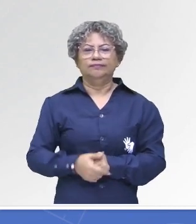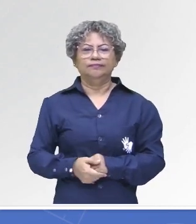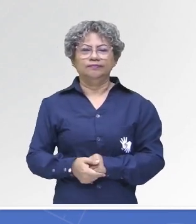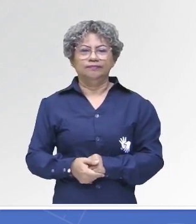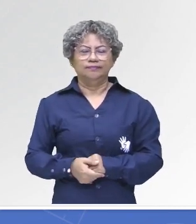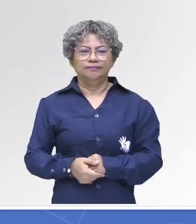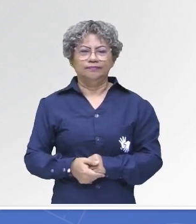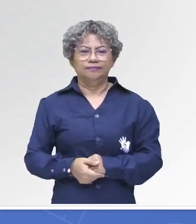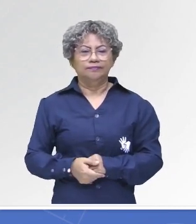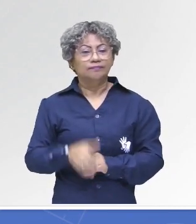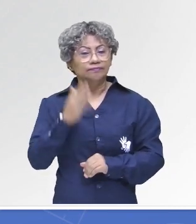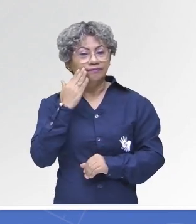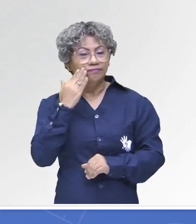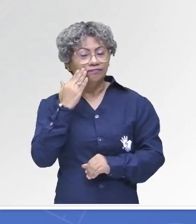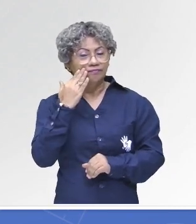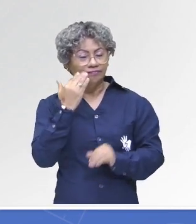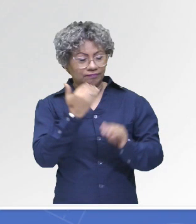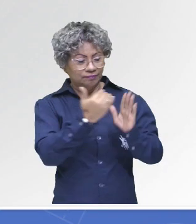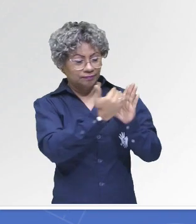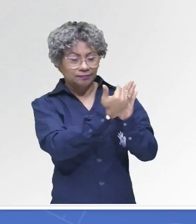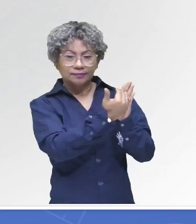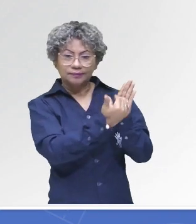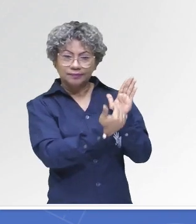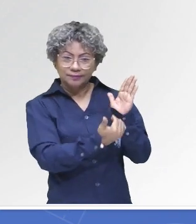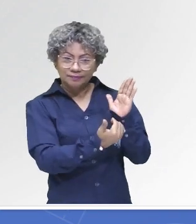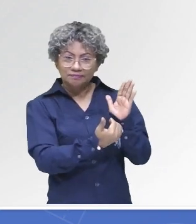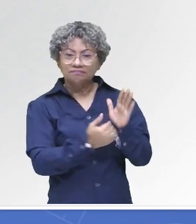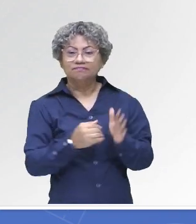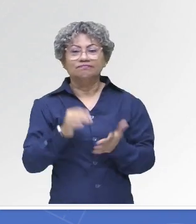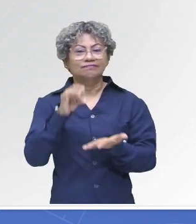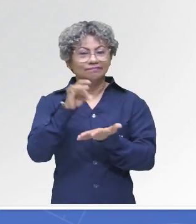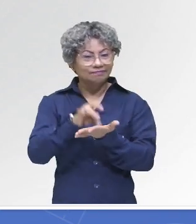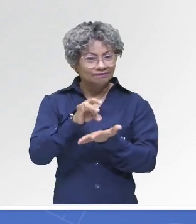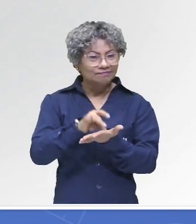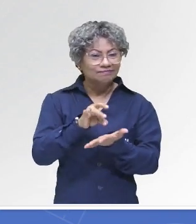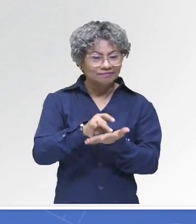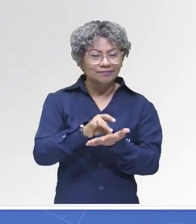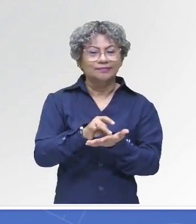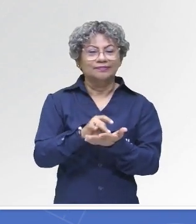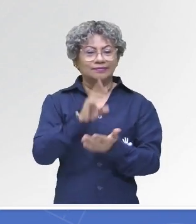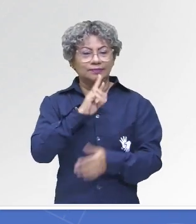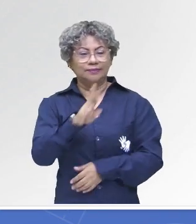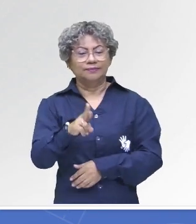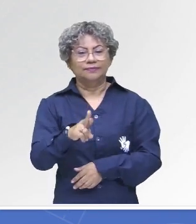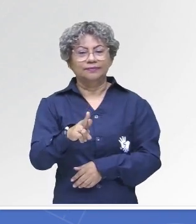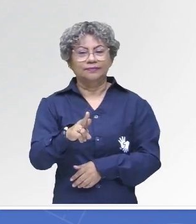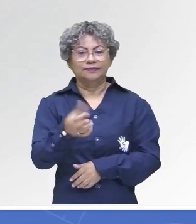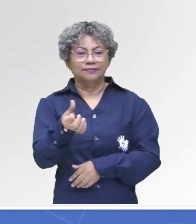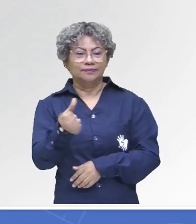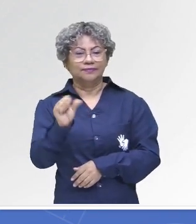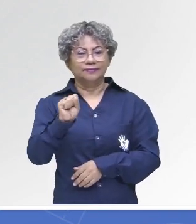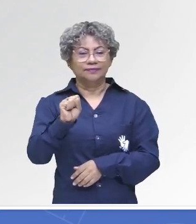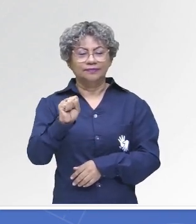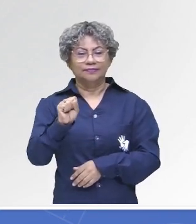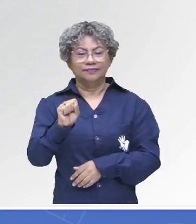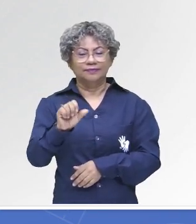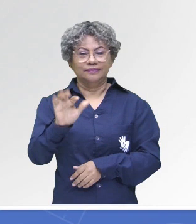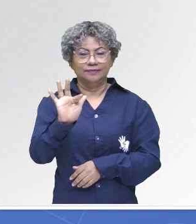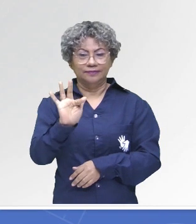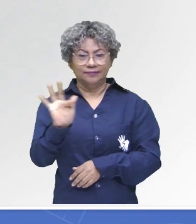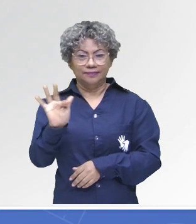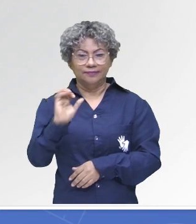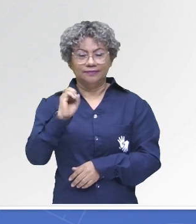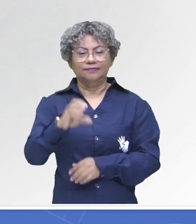Tá aí, olha, nosso gabarito, nós estamos vendo que deu 68 graus Fahrenheit, como o professor calculou aí para